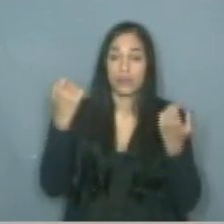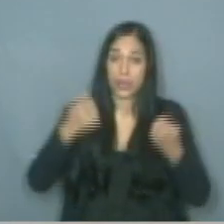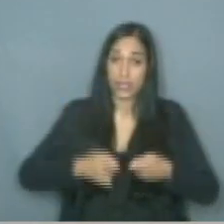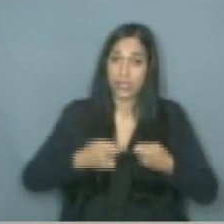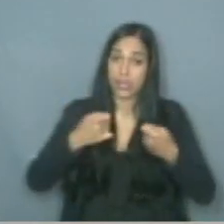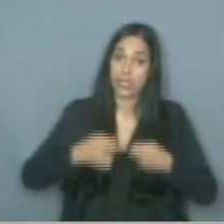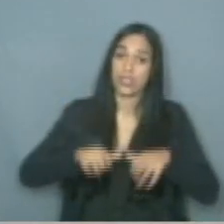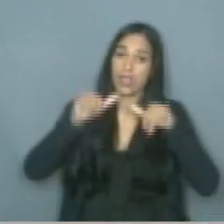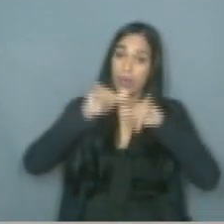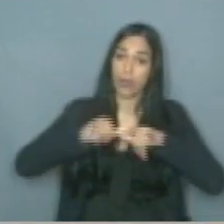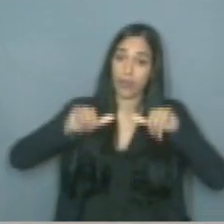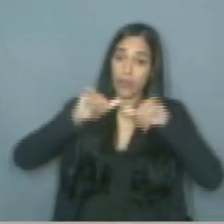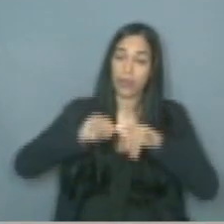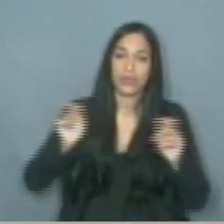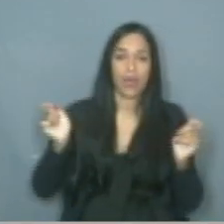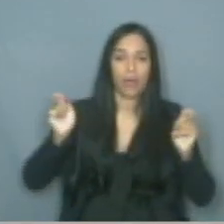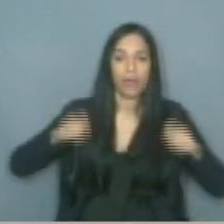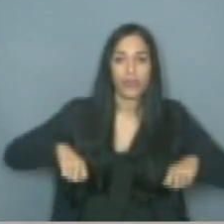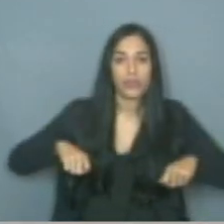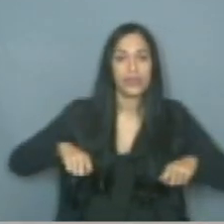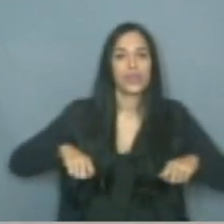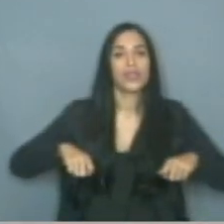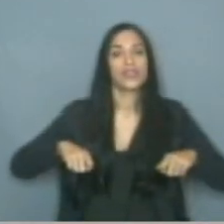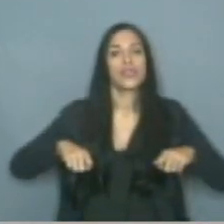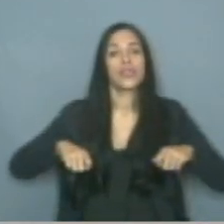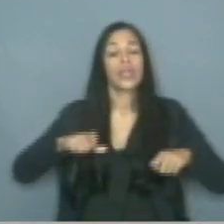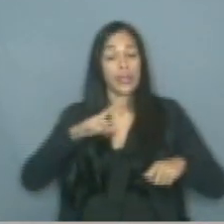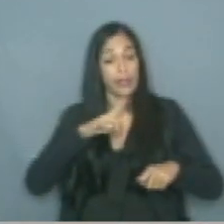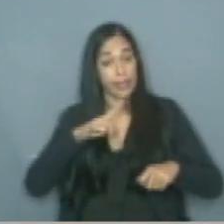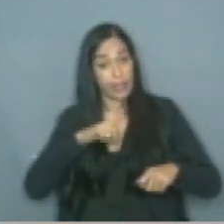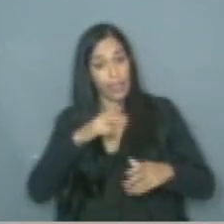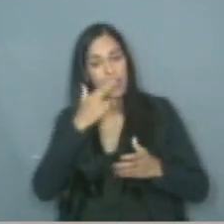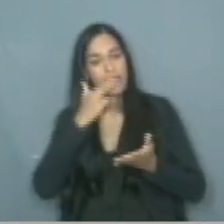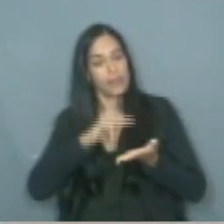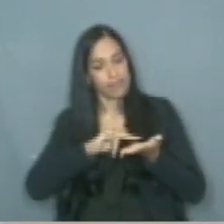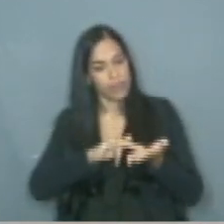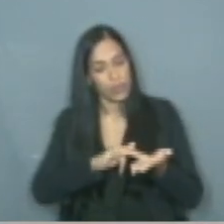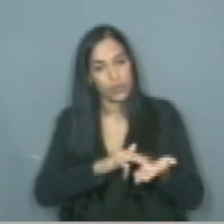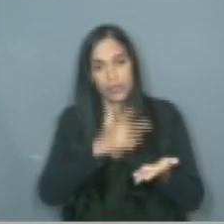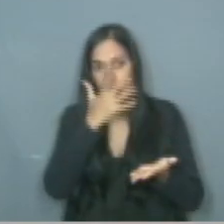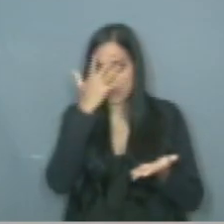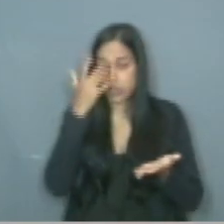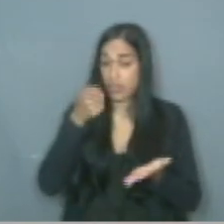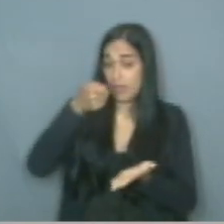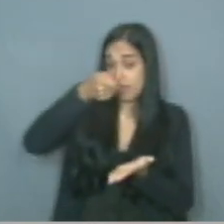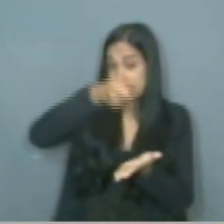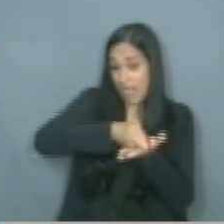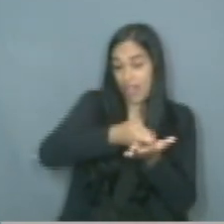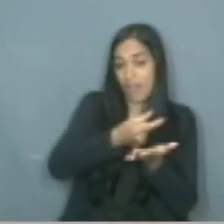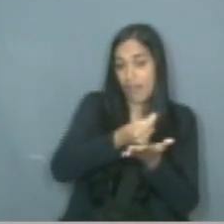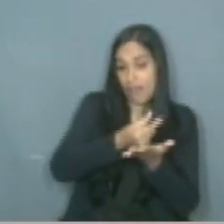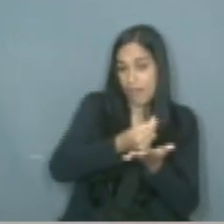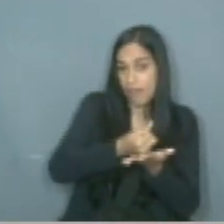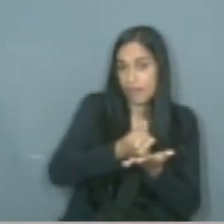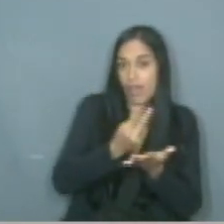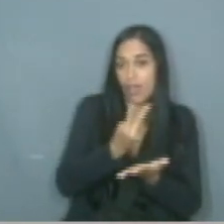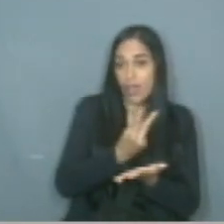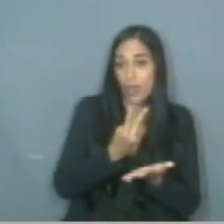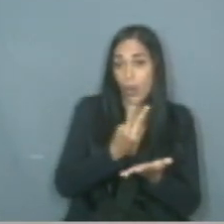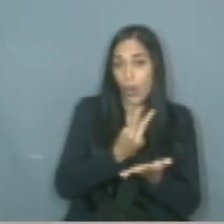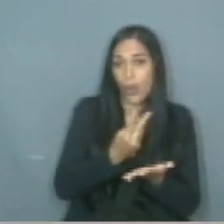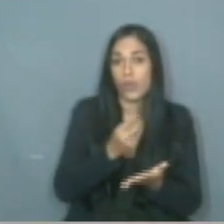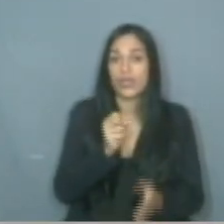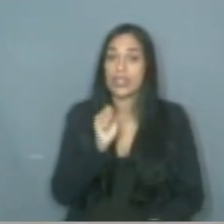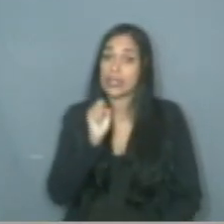comunicação eficiente de que a infração ocorreu, de que a pessoa vai pagar uma multa e que, se estiver previsto